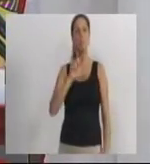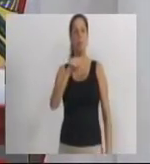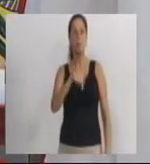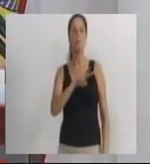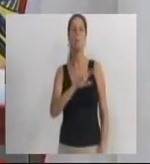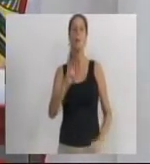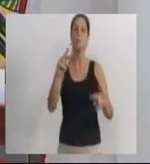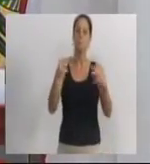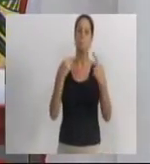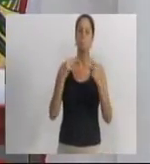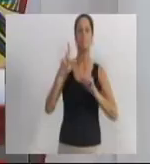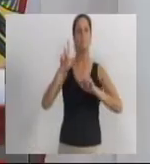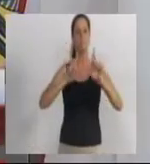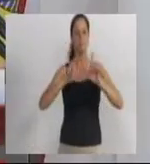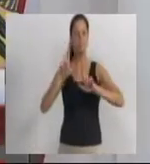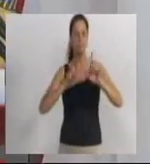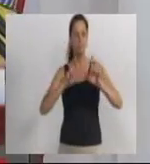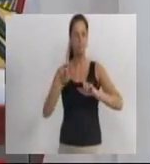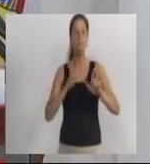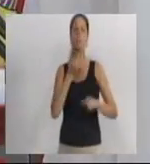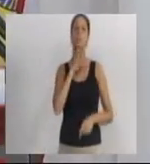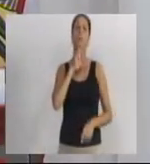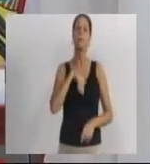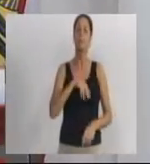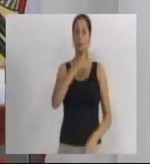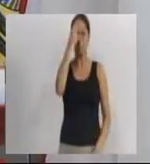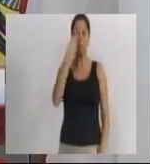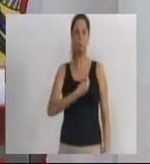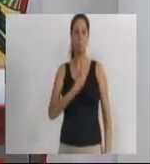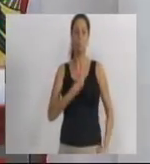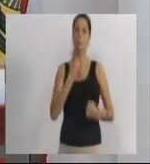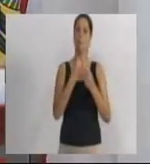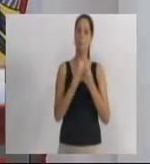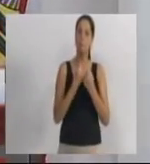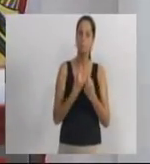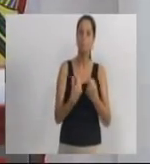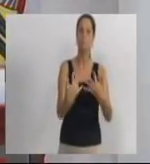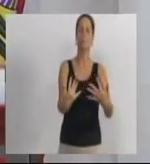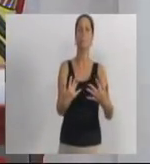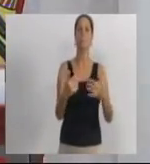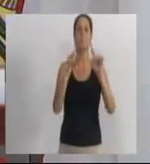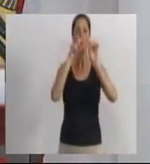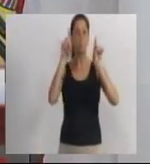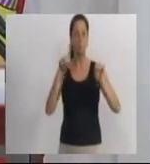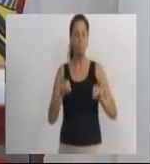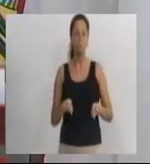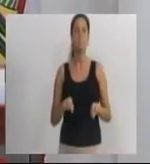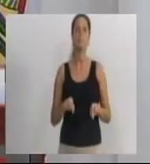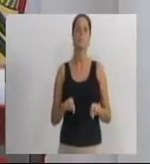reprisa TVL. Boa tarde, quem está presente no plenário. Servidores.